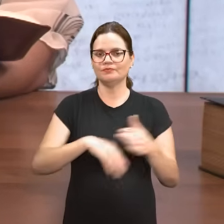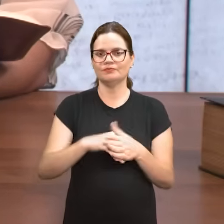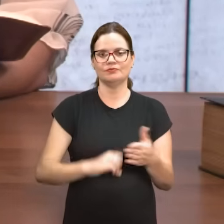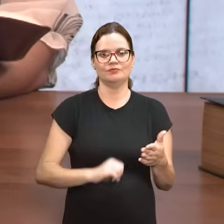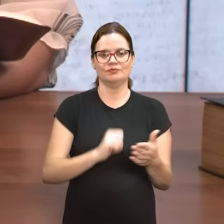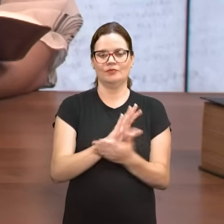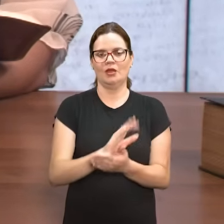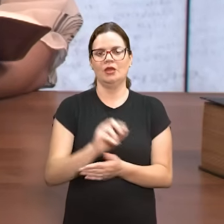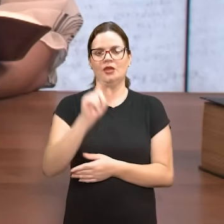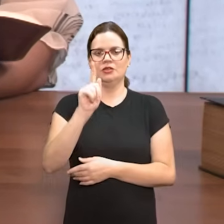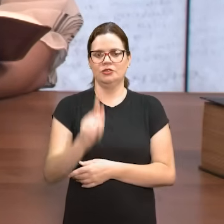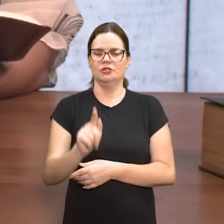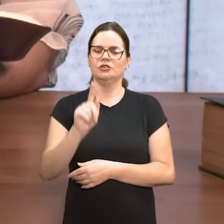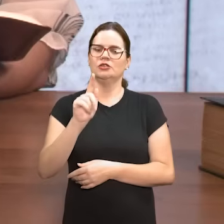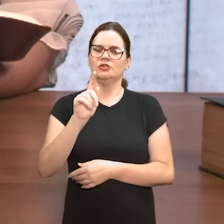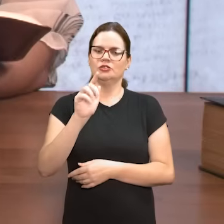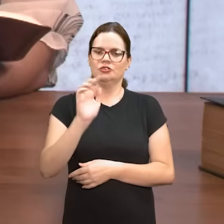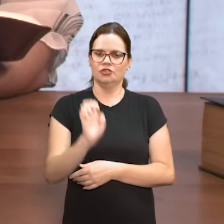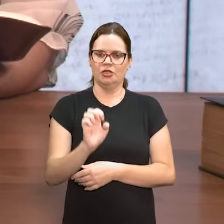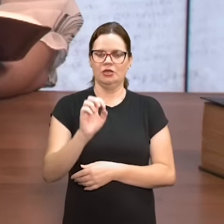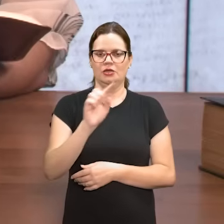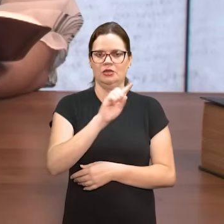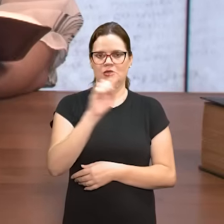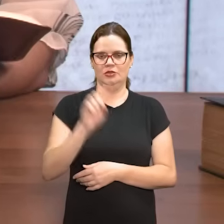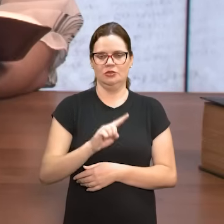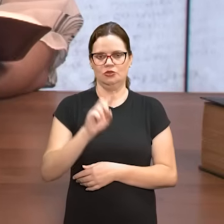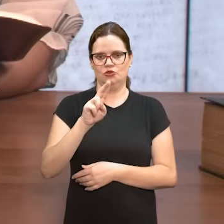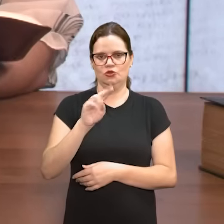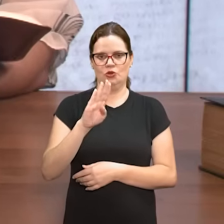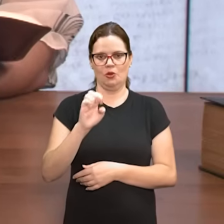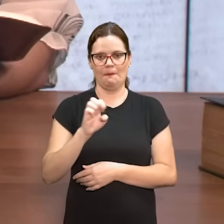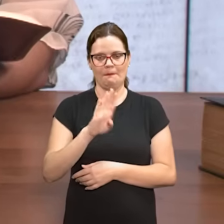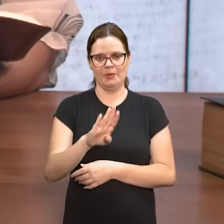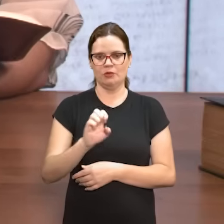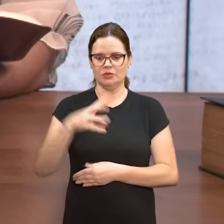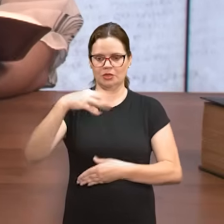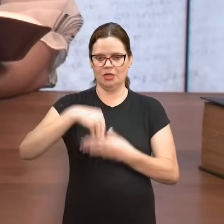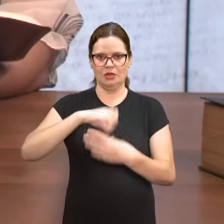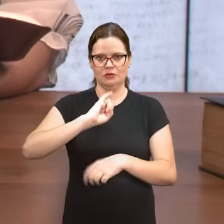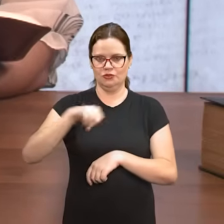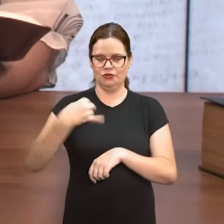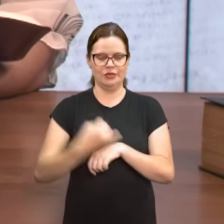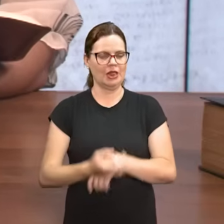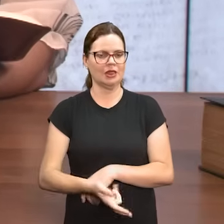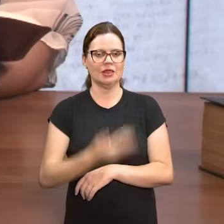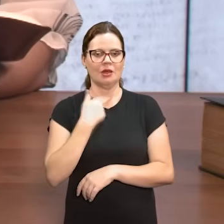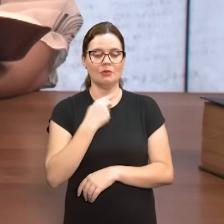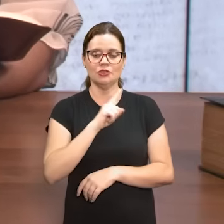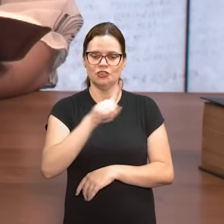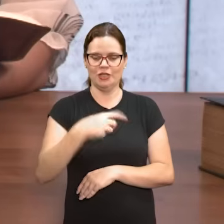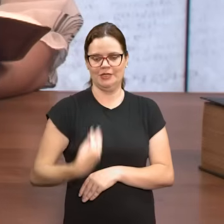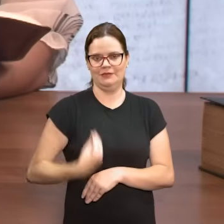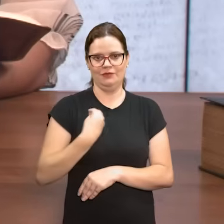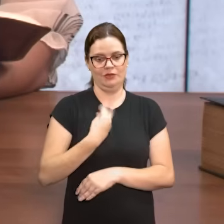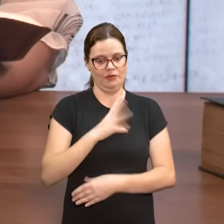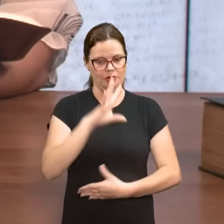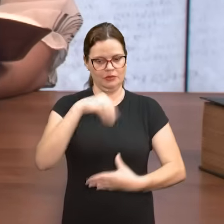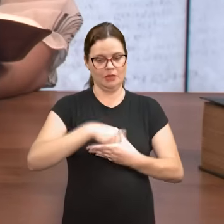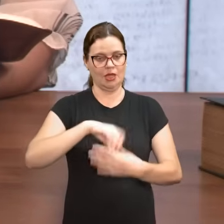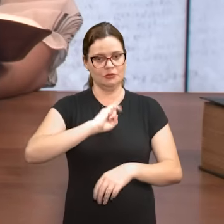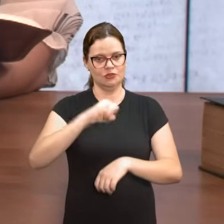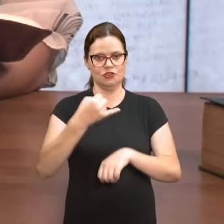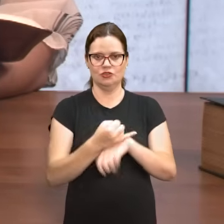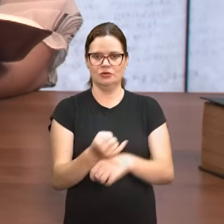habitavam em Jerusalém. Assim, habitaram os jebuseus com os filhos de Judá em